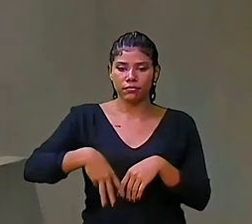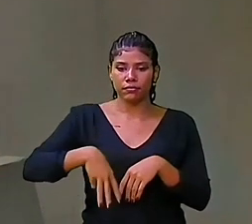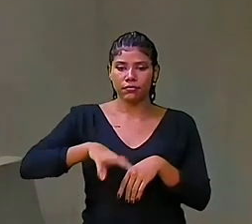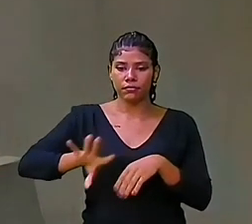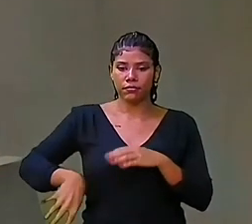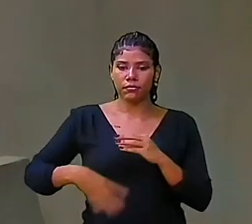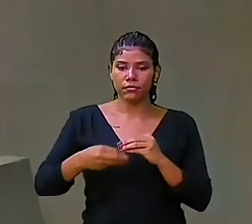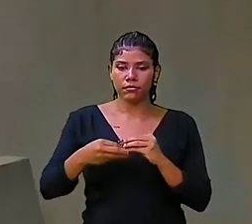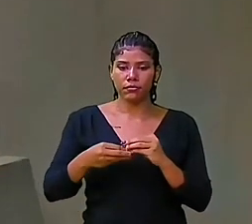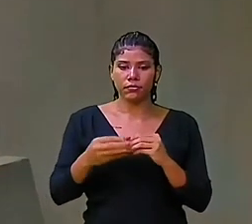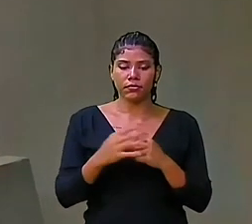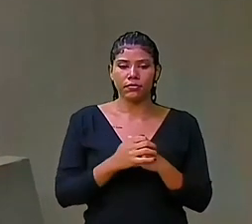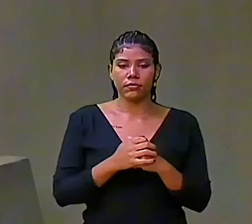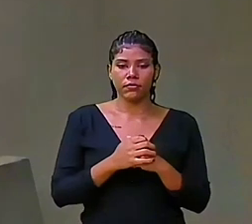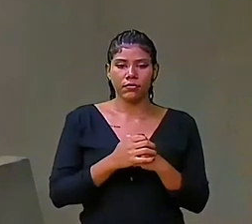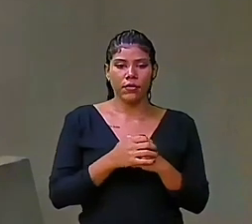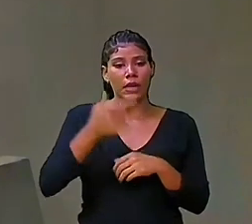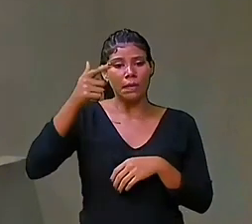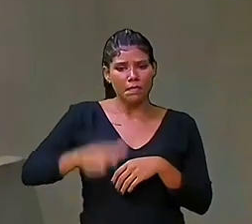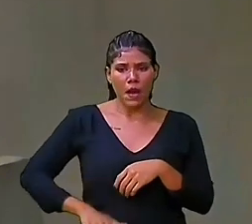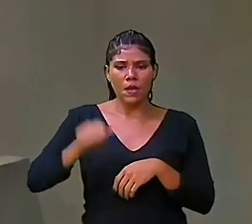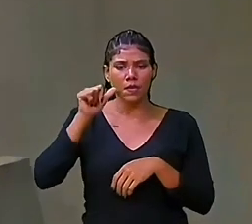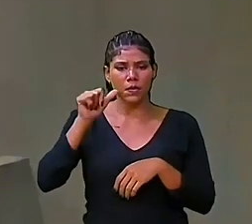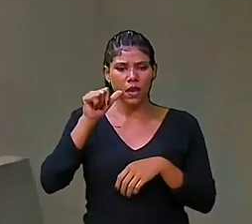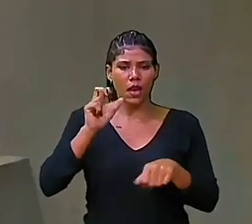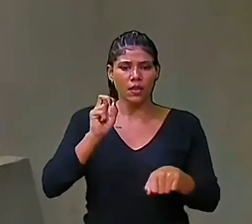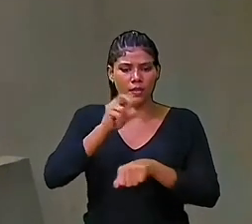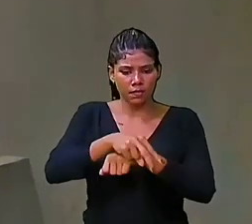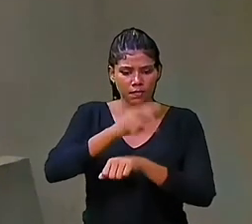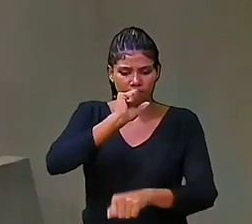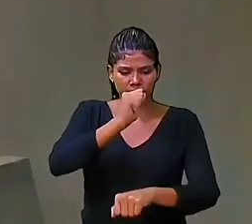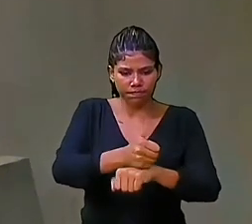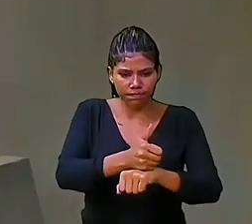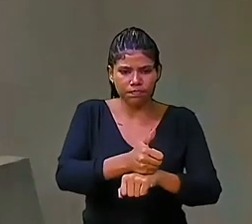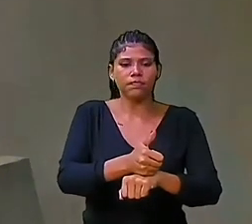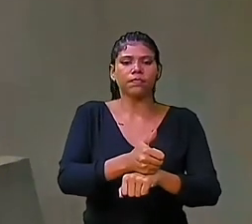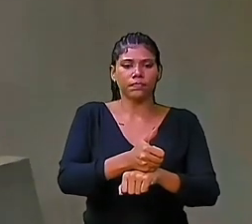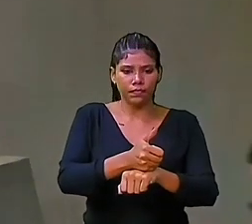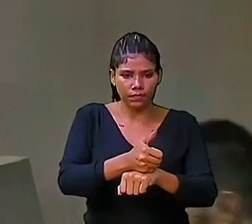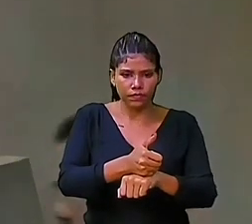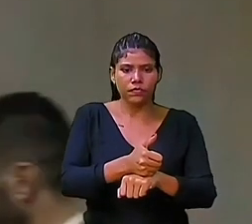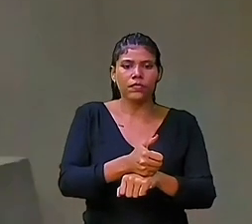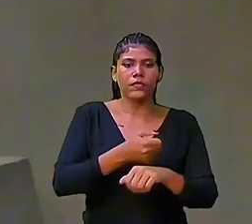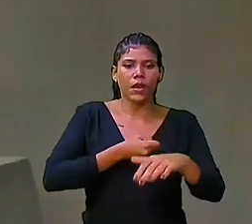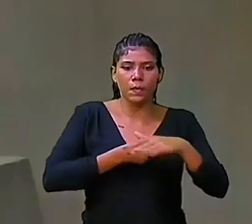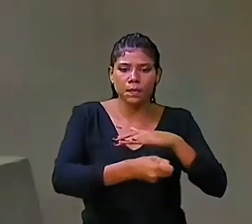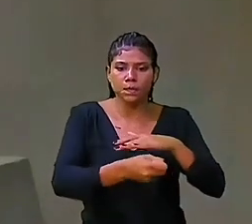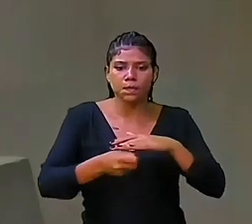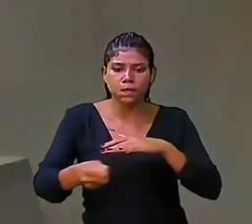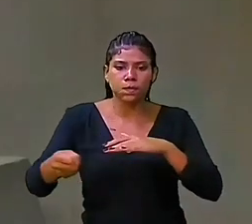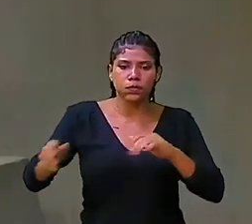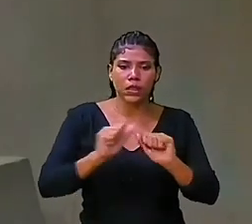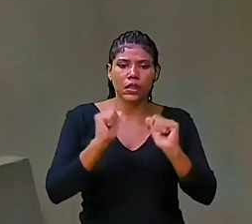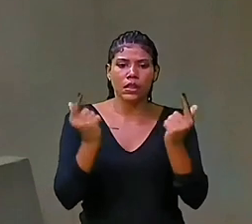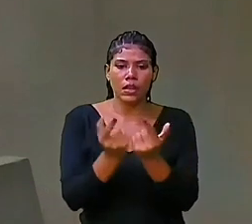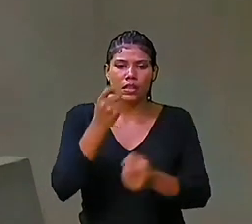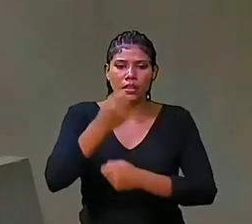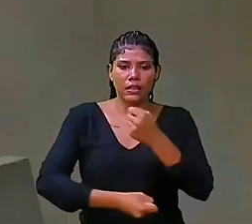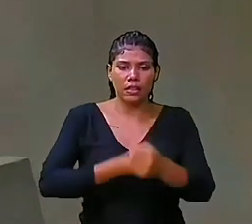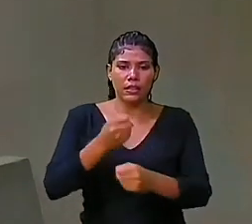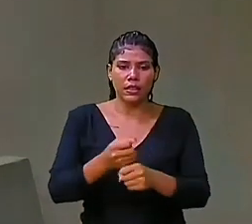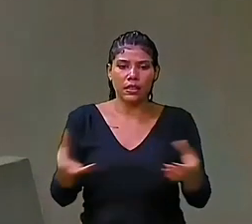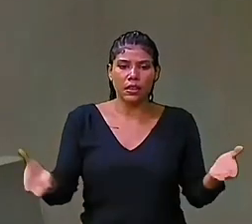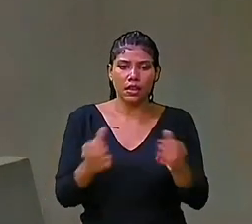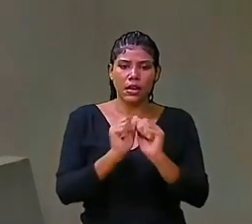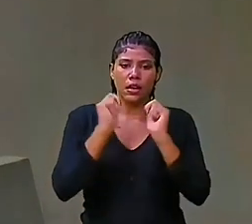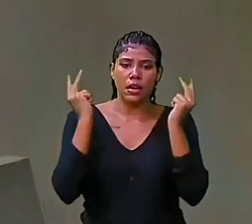3 minutos. Obrigado. E que mais mulheres possam, inclusive, ocupar estas cadeiras, mais mulheres possam estar nas casas parlamentares. Esse ano é um ano de Câmara